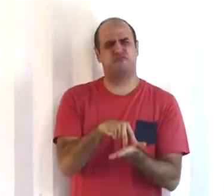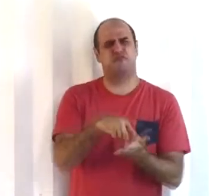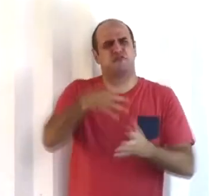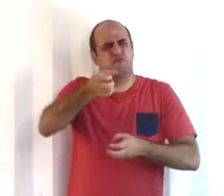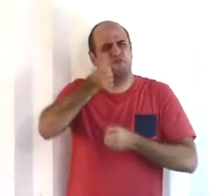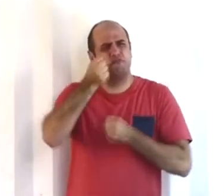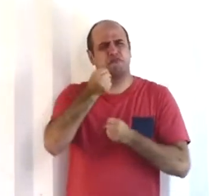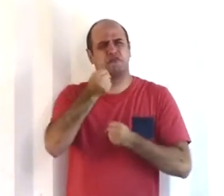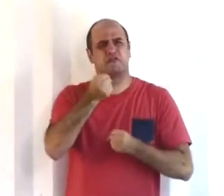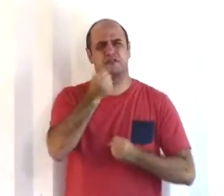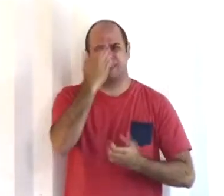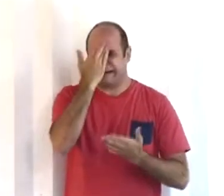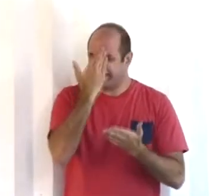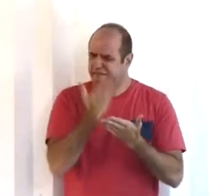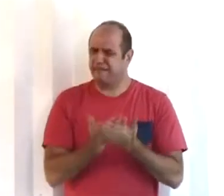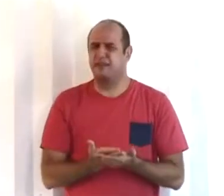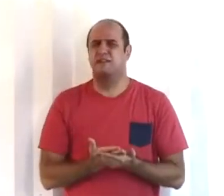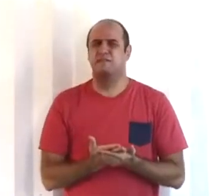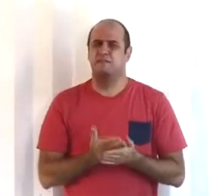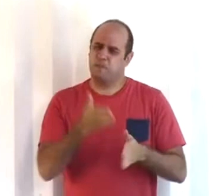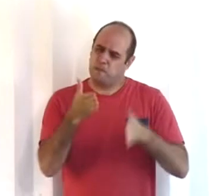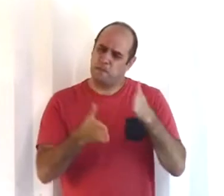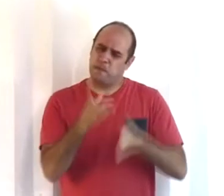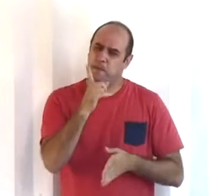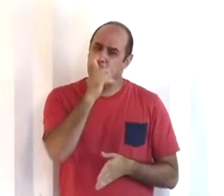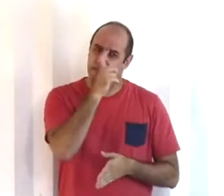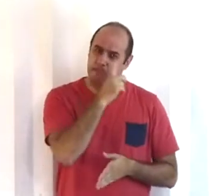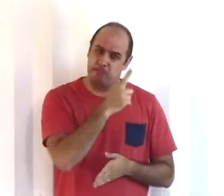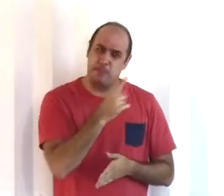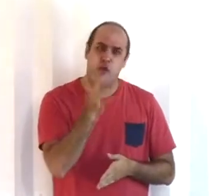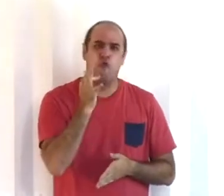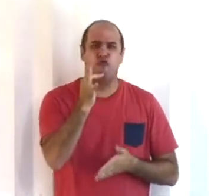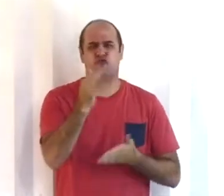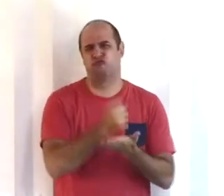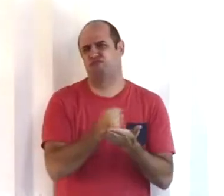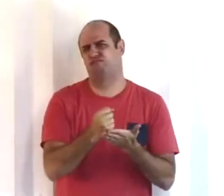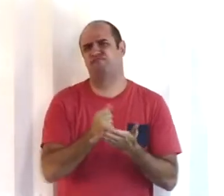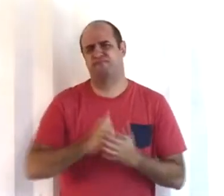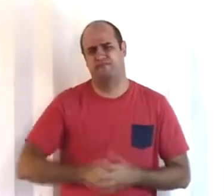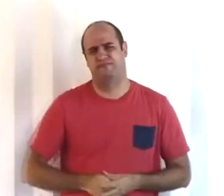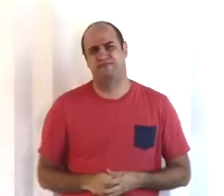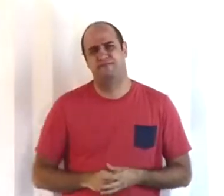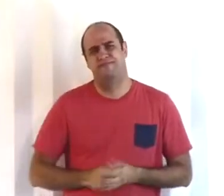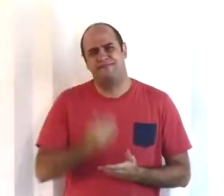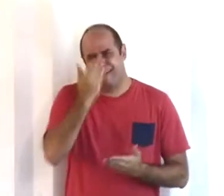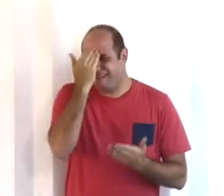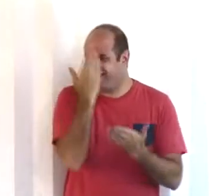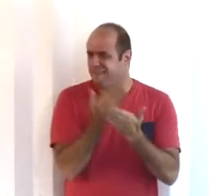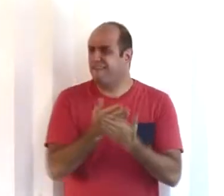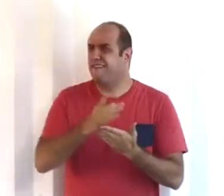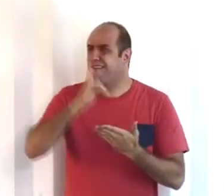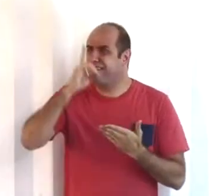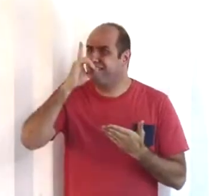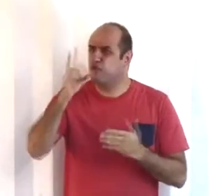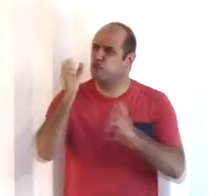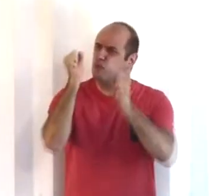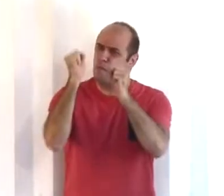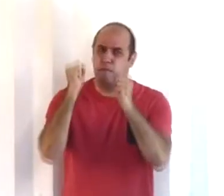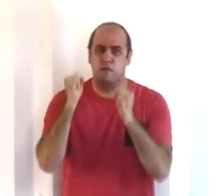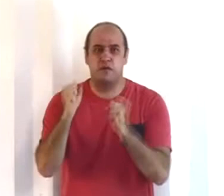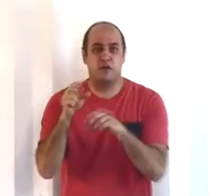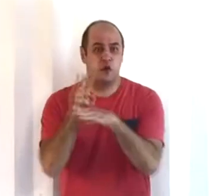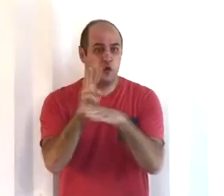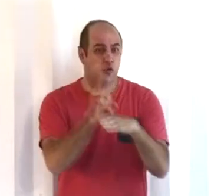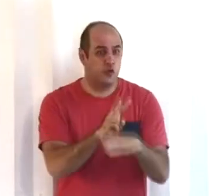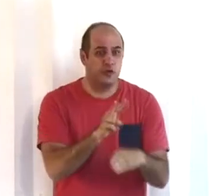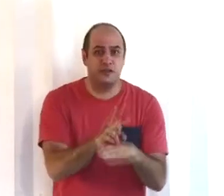esperando, creia que esse tempo difícil vai passar. Creia que o Senhor Deus é um Pai amoroso, criança, e que Ele cuida